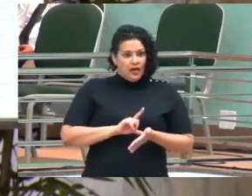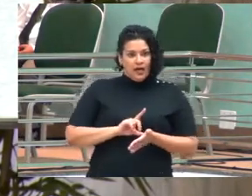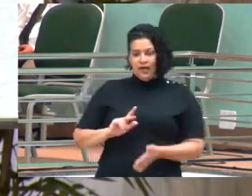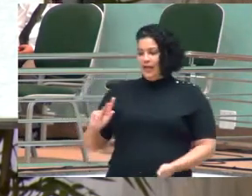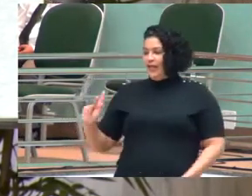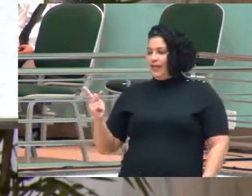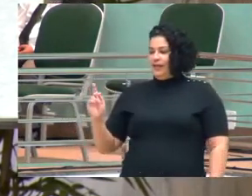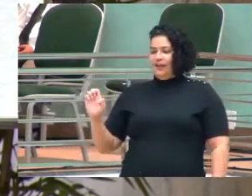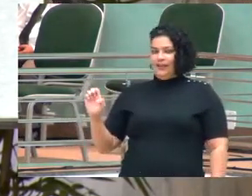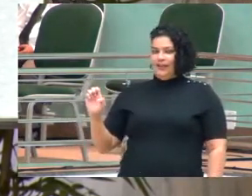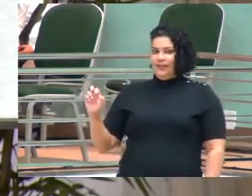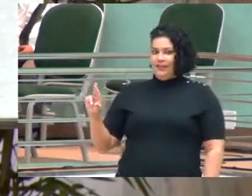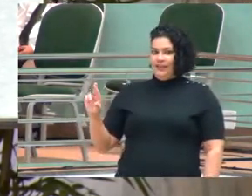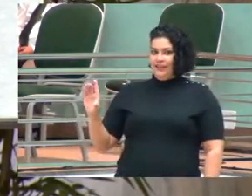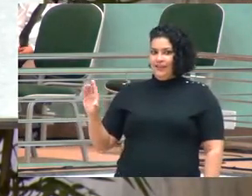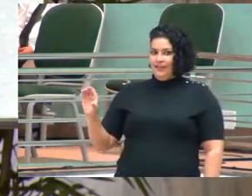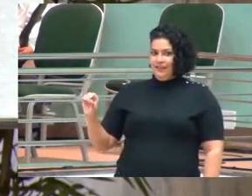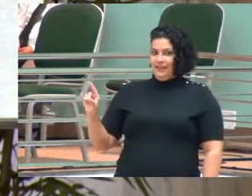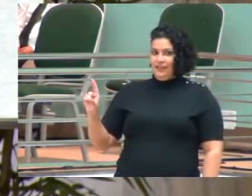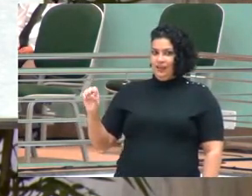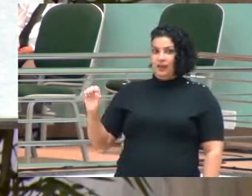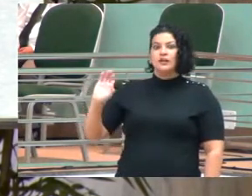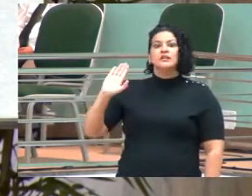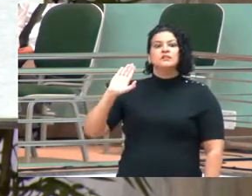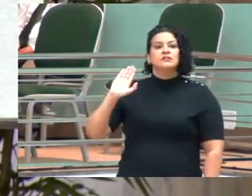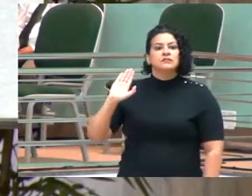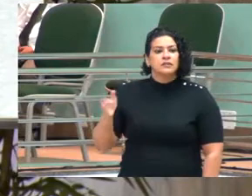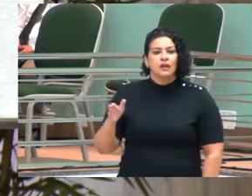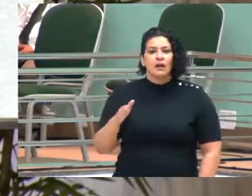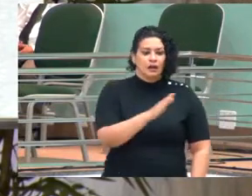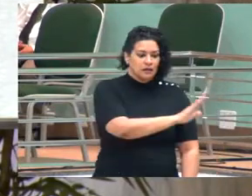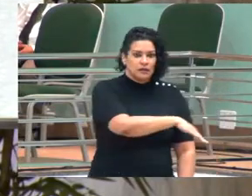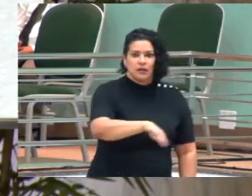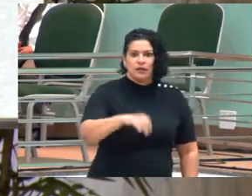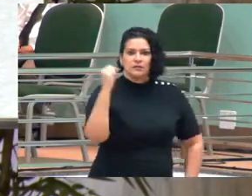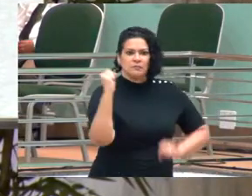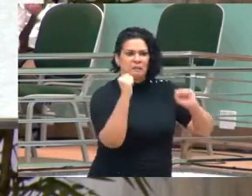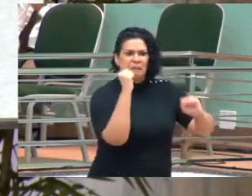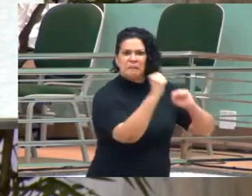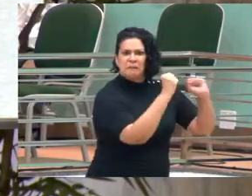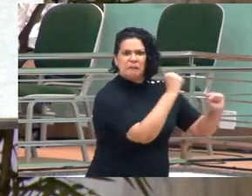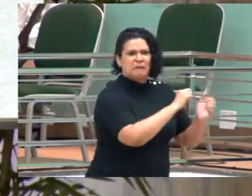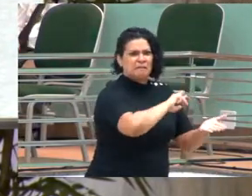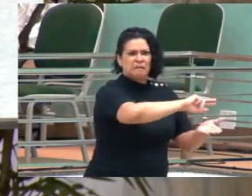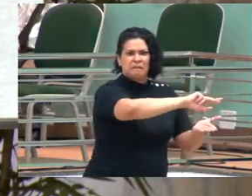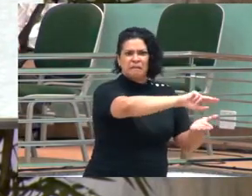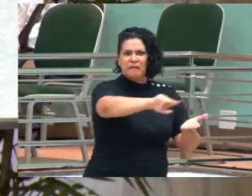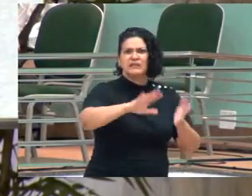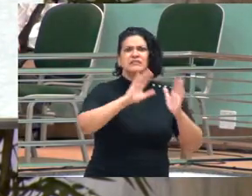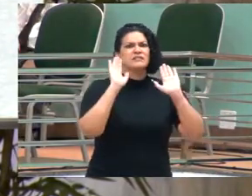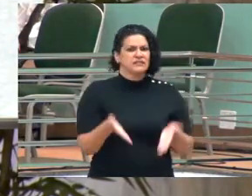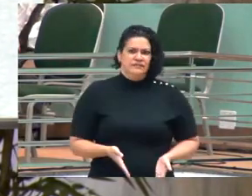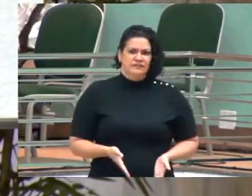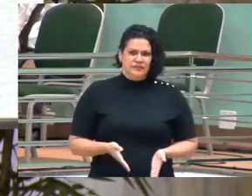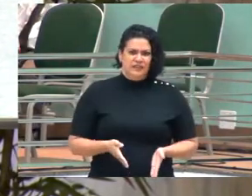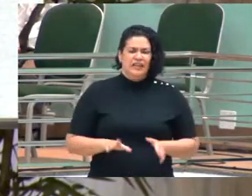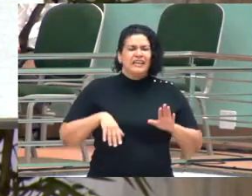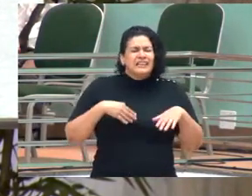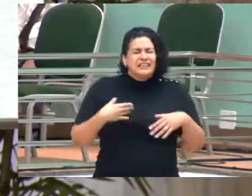tão complicado politicamente e espiritualmente, a terra estava arrasada.